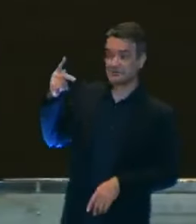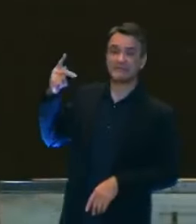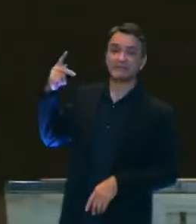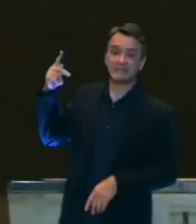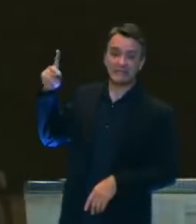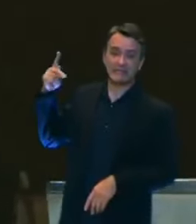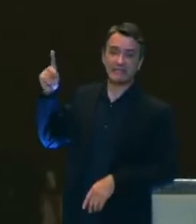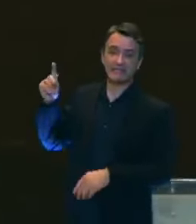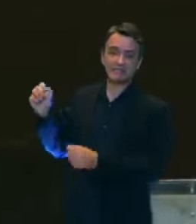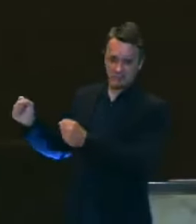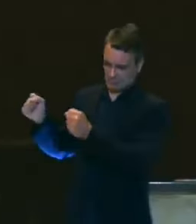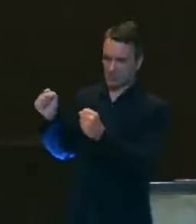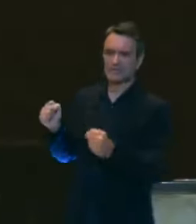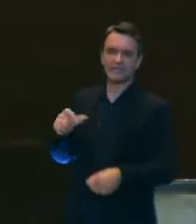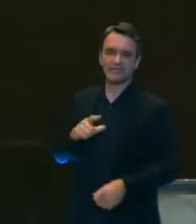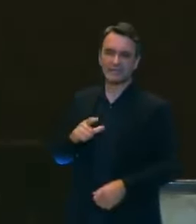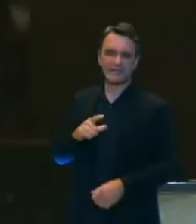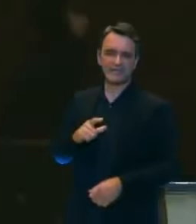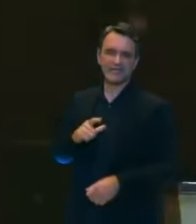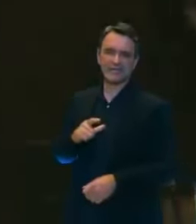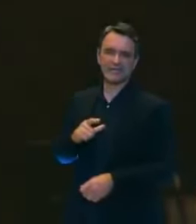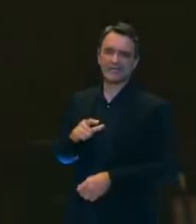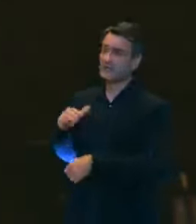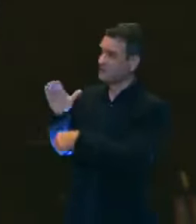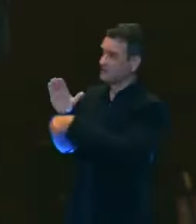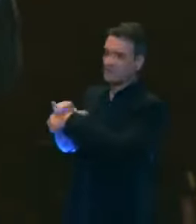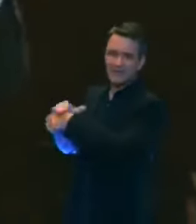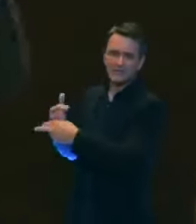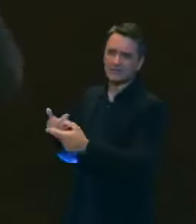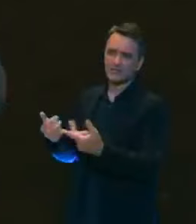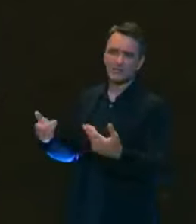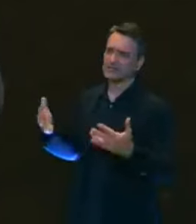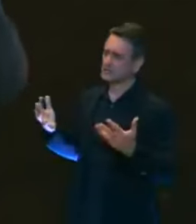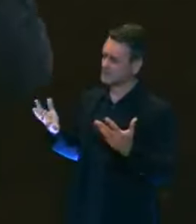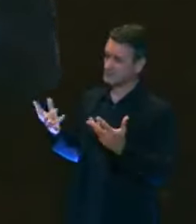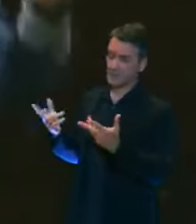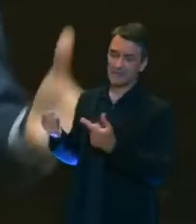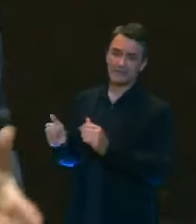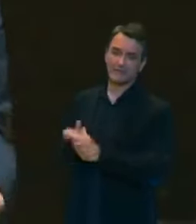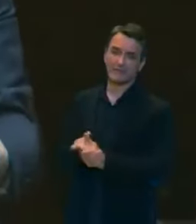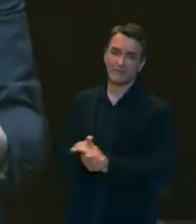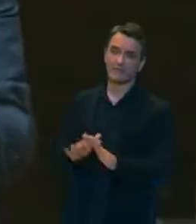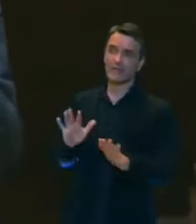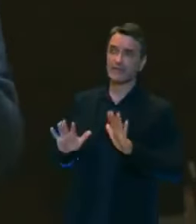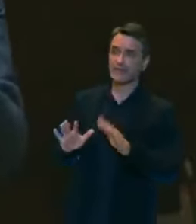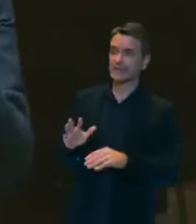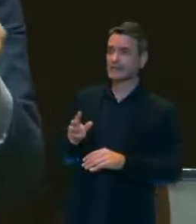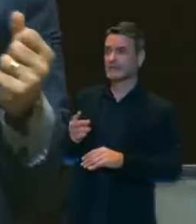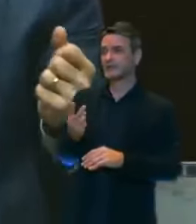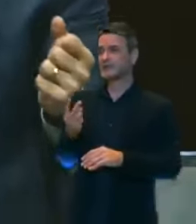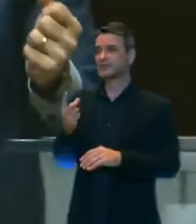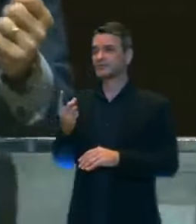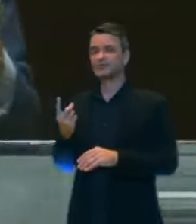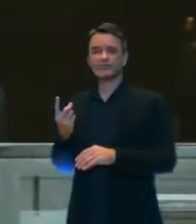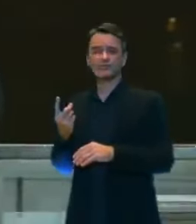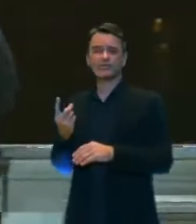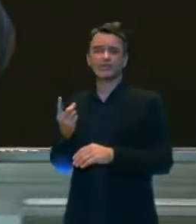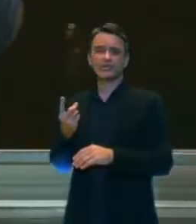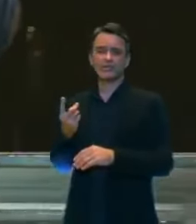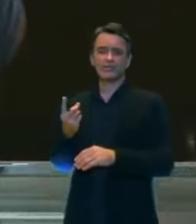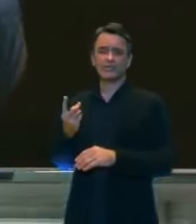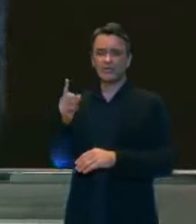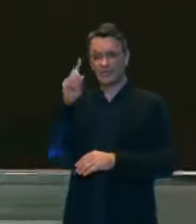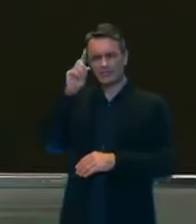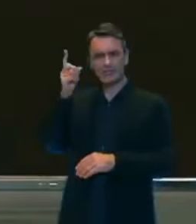que ele é visitado pelo Senhor procurando uma revelação depois de 21 dias de jejum, e a Bíblia diz que ele